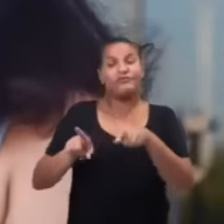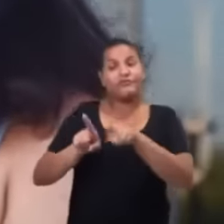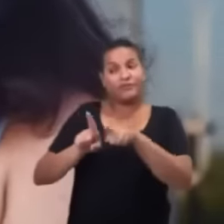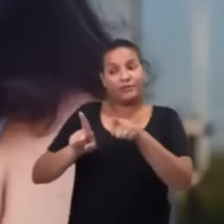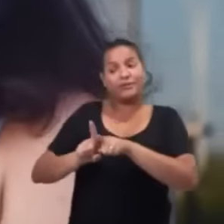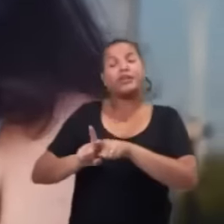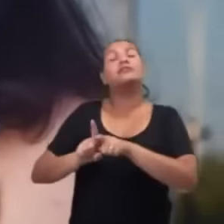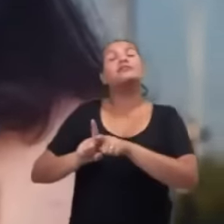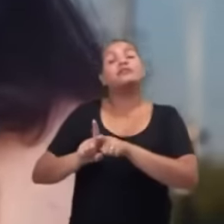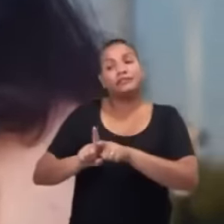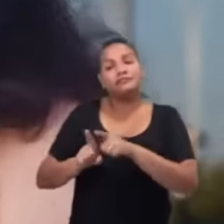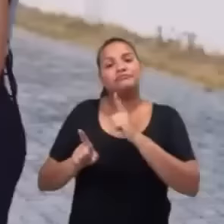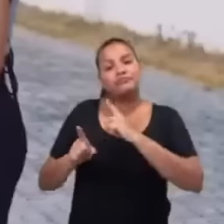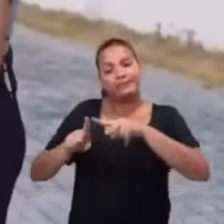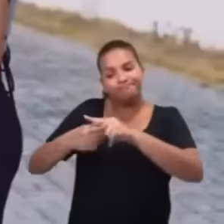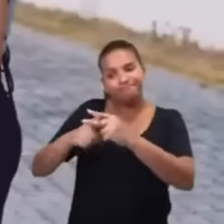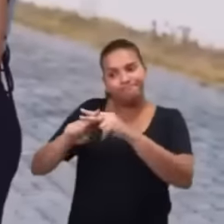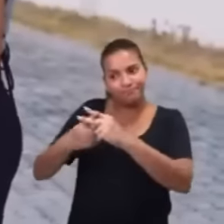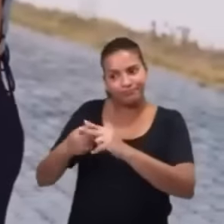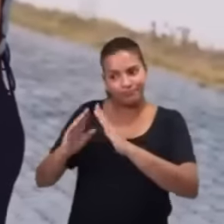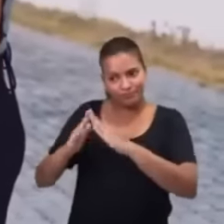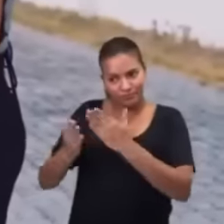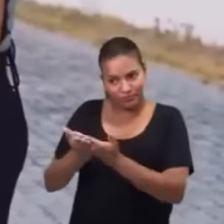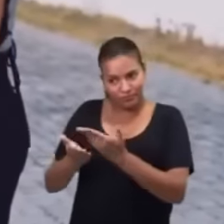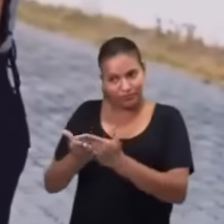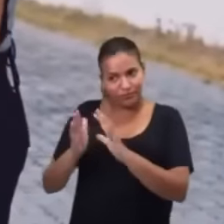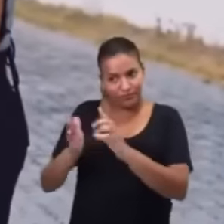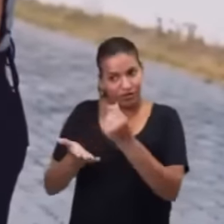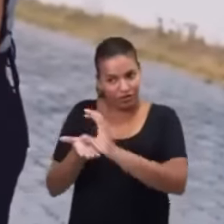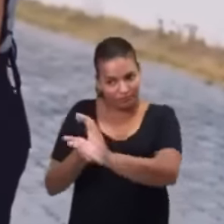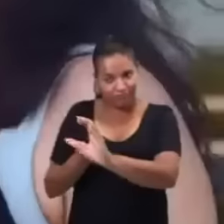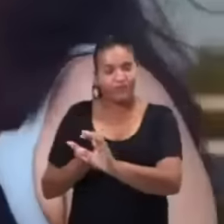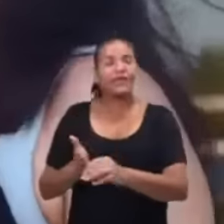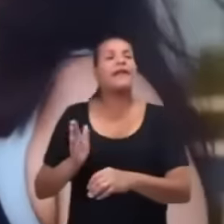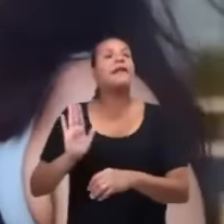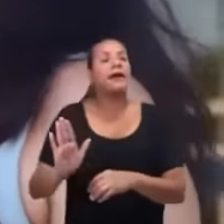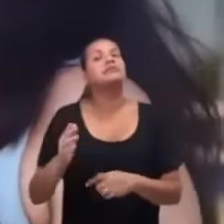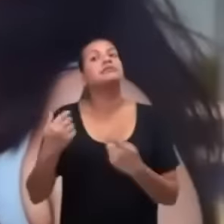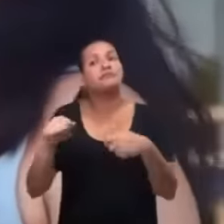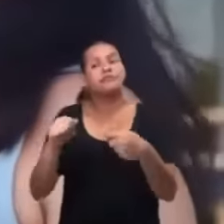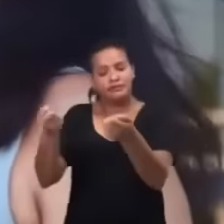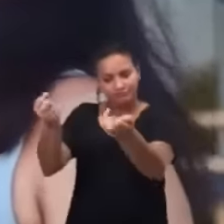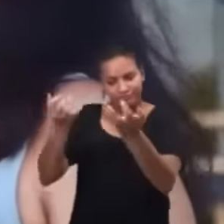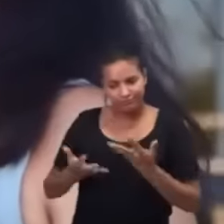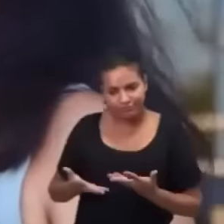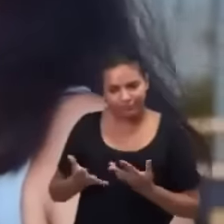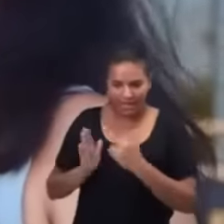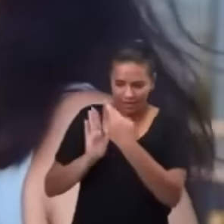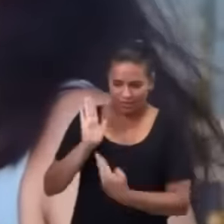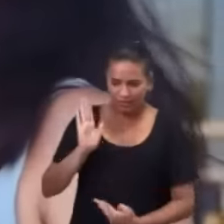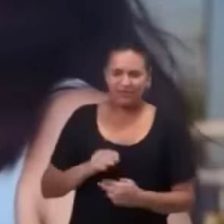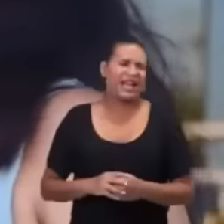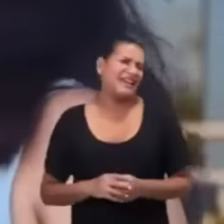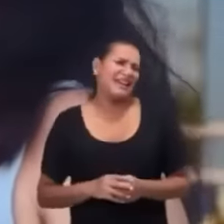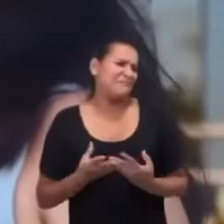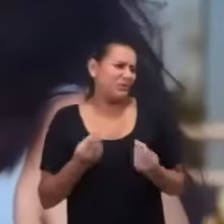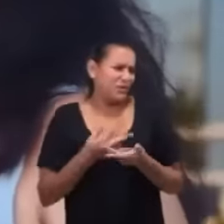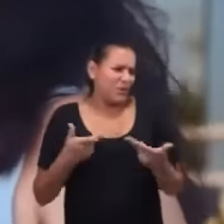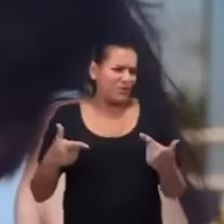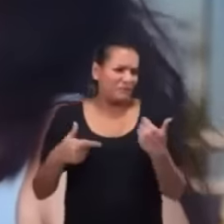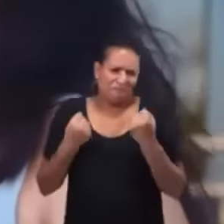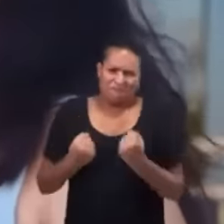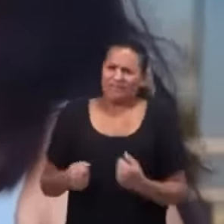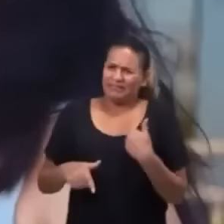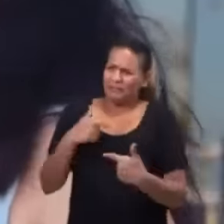para a manutenção da escola. Agora sim, ele presta conta. Ah, mas é muita coisa para um diretor em Sobral. É